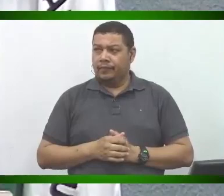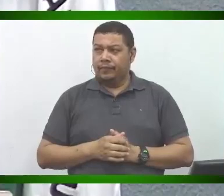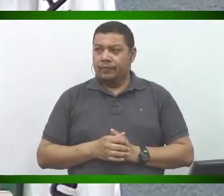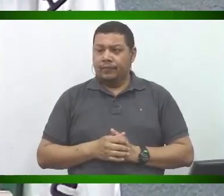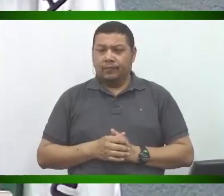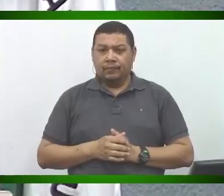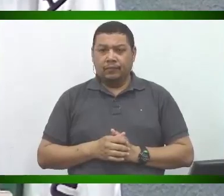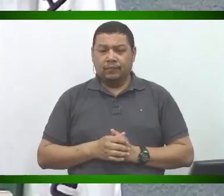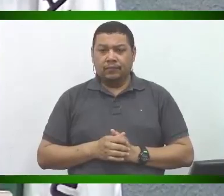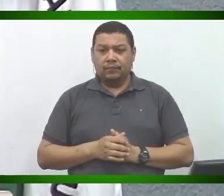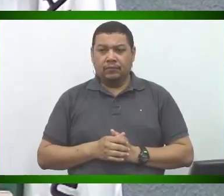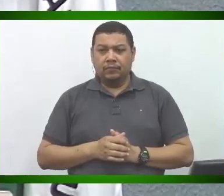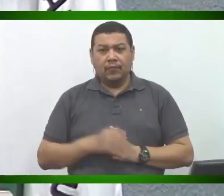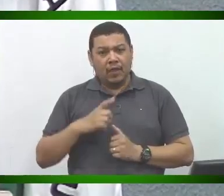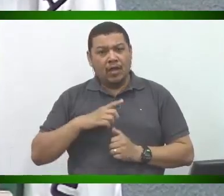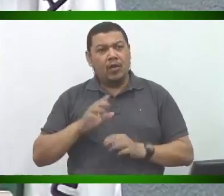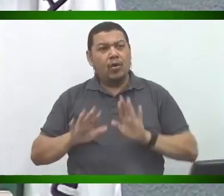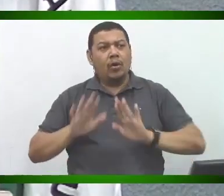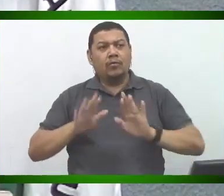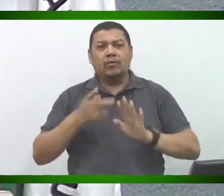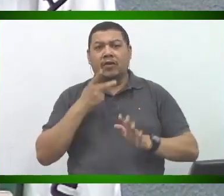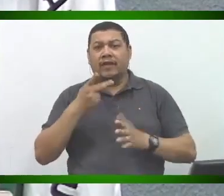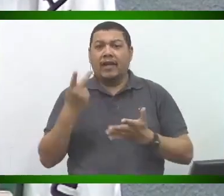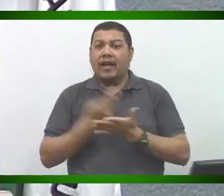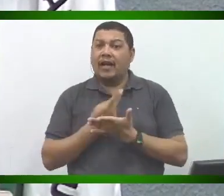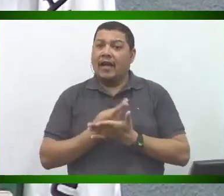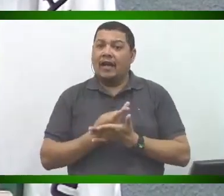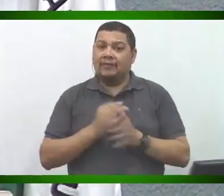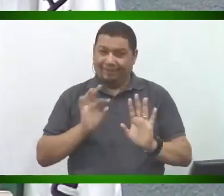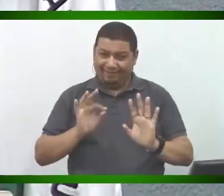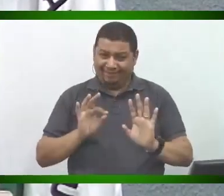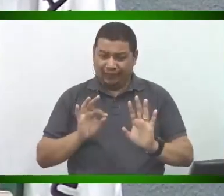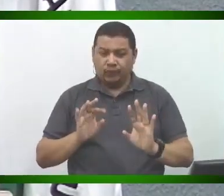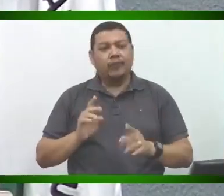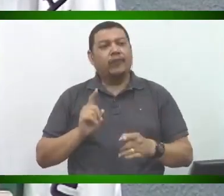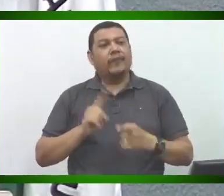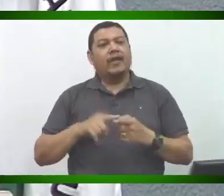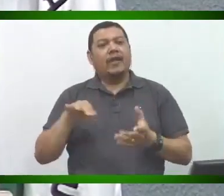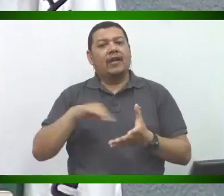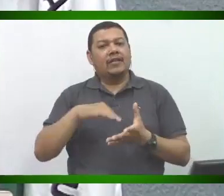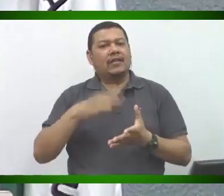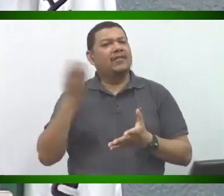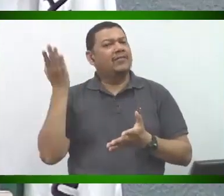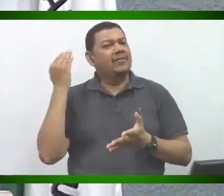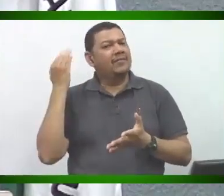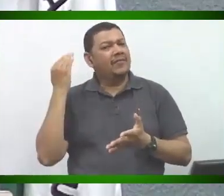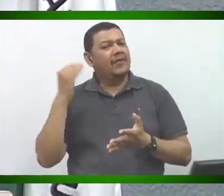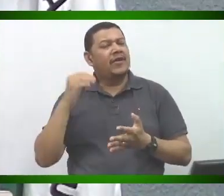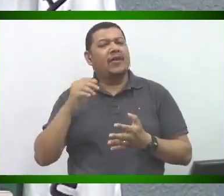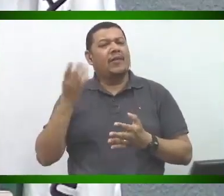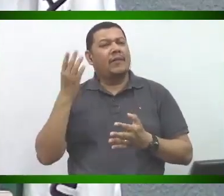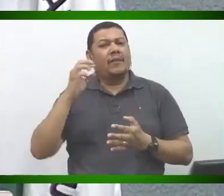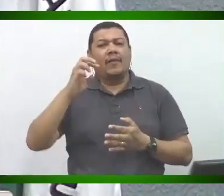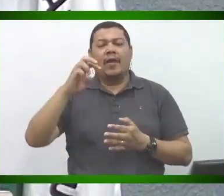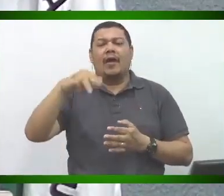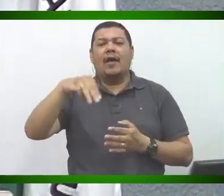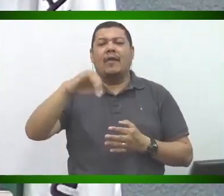Mota. A senhora secretária de Assistência Social, doutora Michele